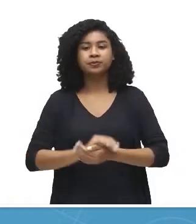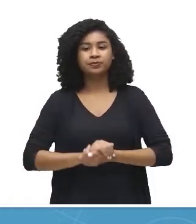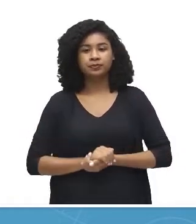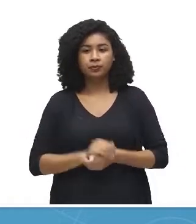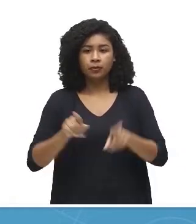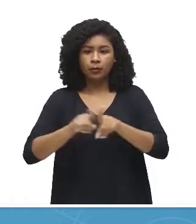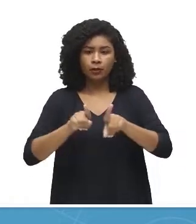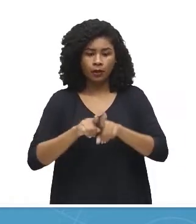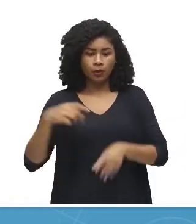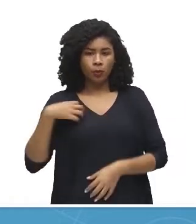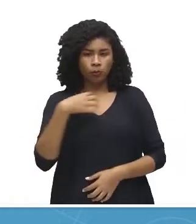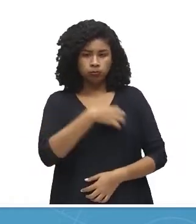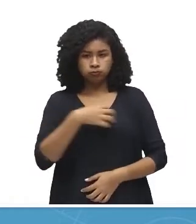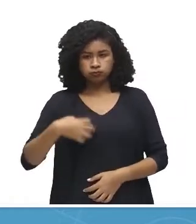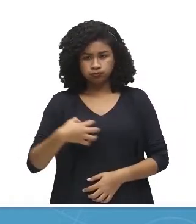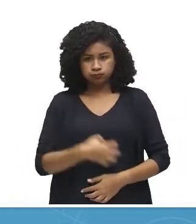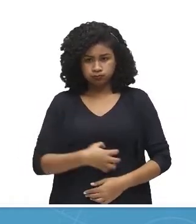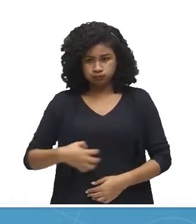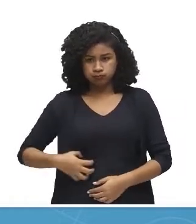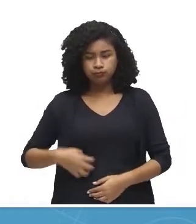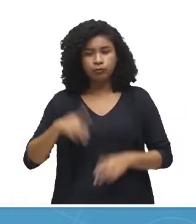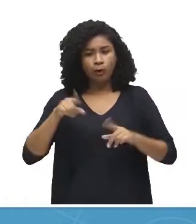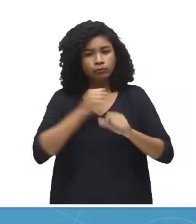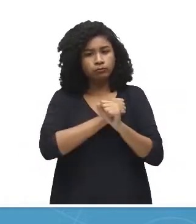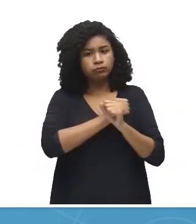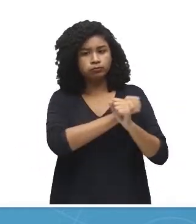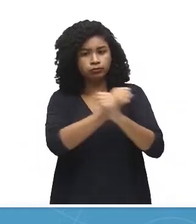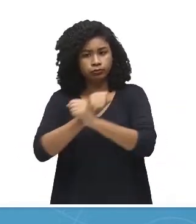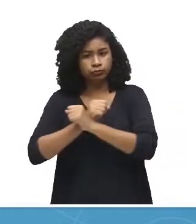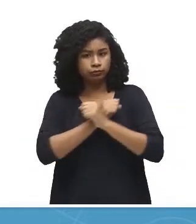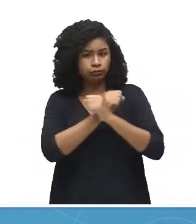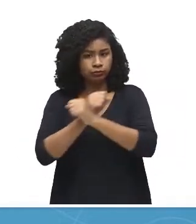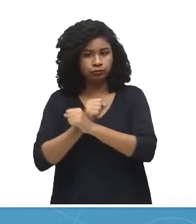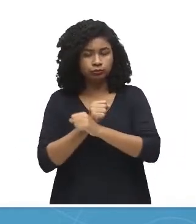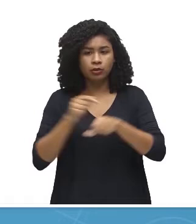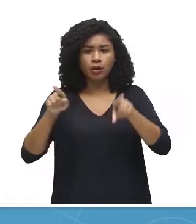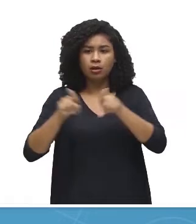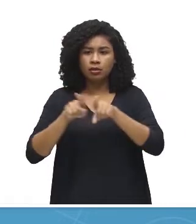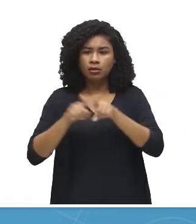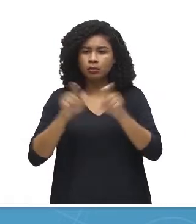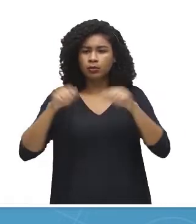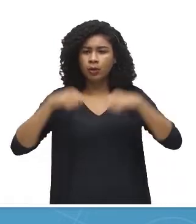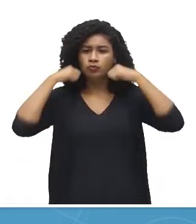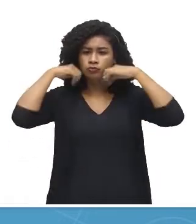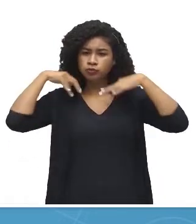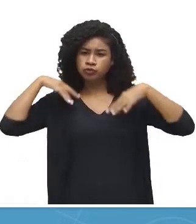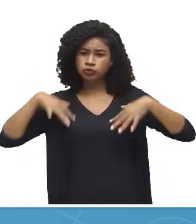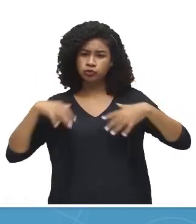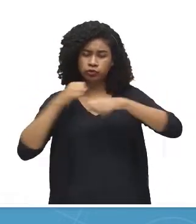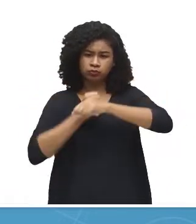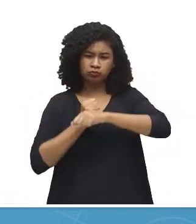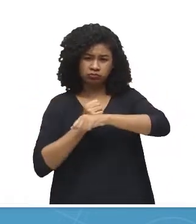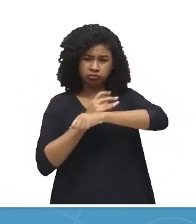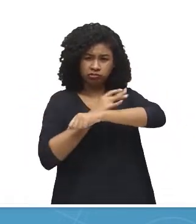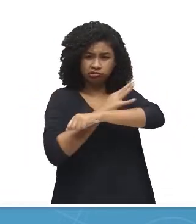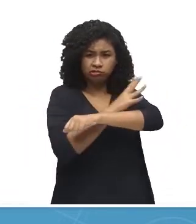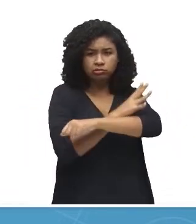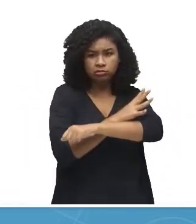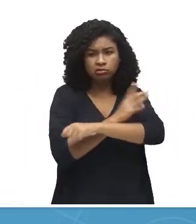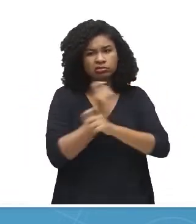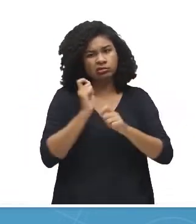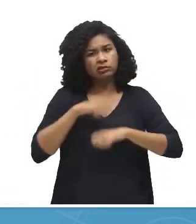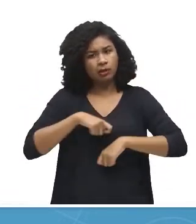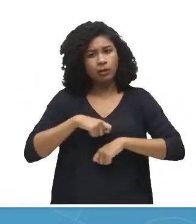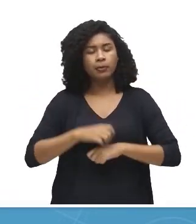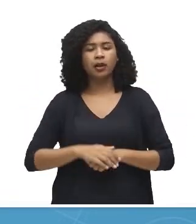os nossos órgãos. Eles também apresentam função secretora, que a gente vai ver lá no final da aula, tá? Então, o tecido